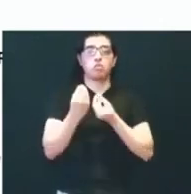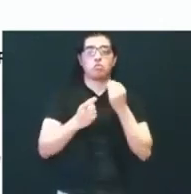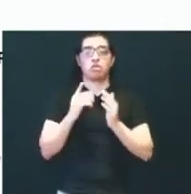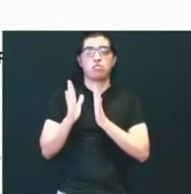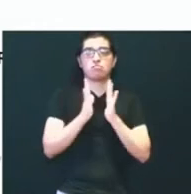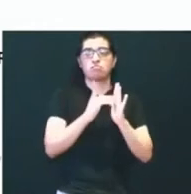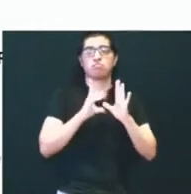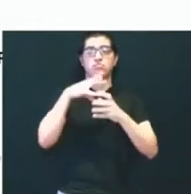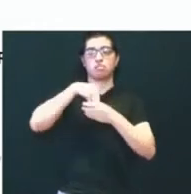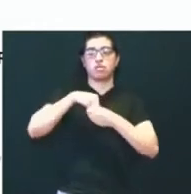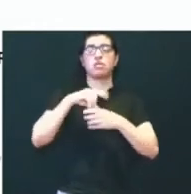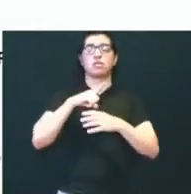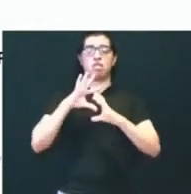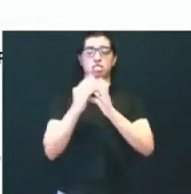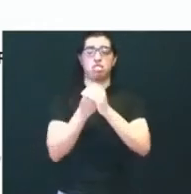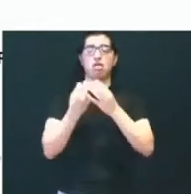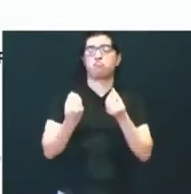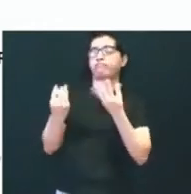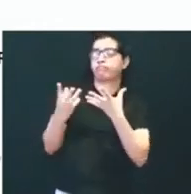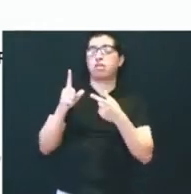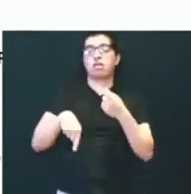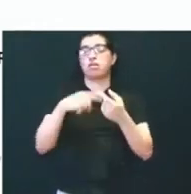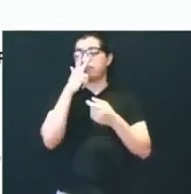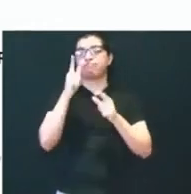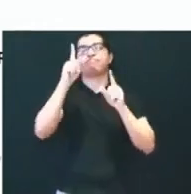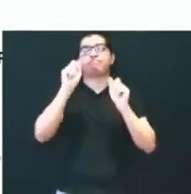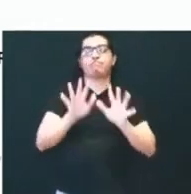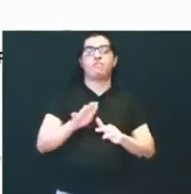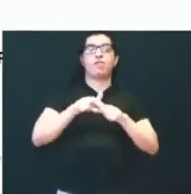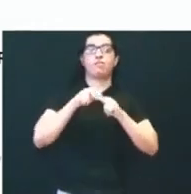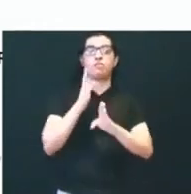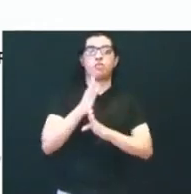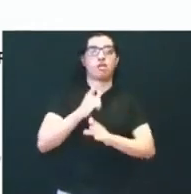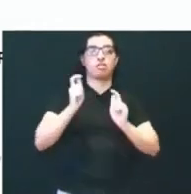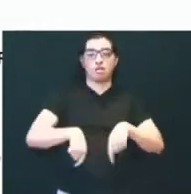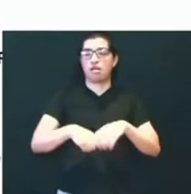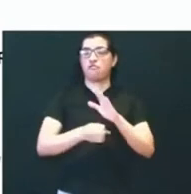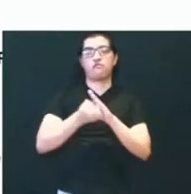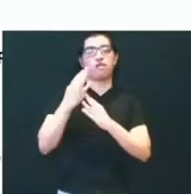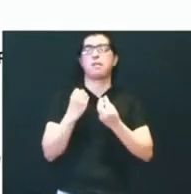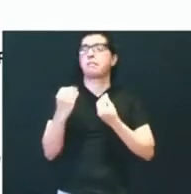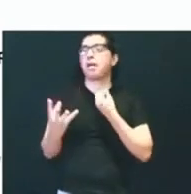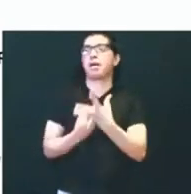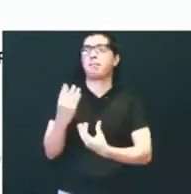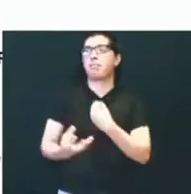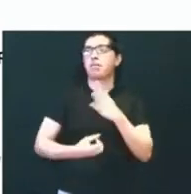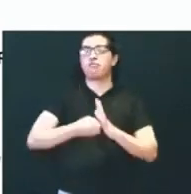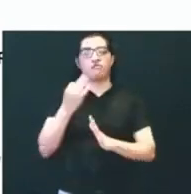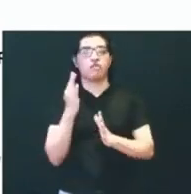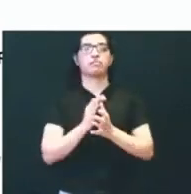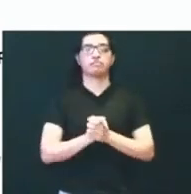compartimento celular, nós somos abençoados, porque nós podemos doar a medula várias vezes.